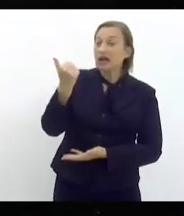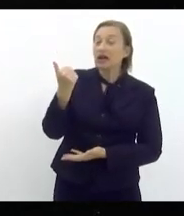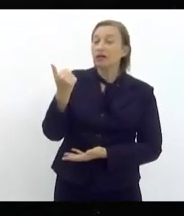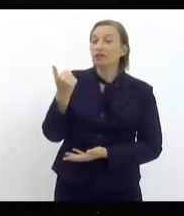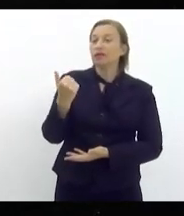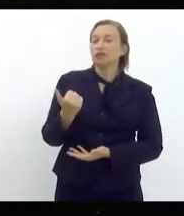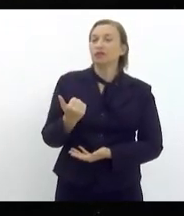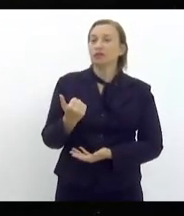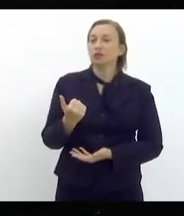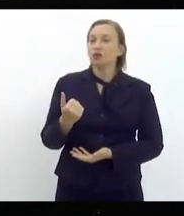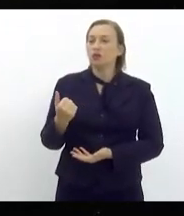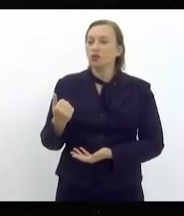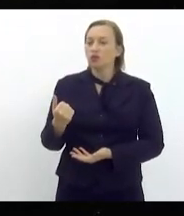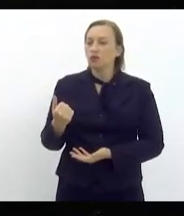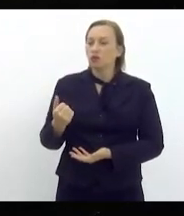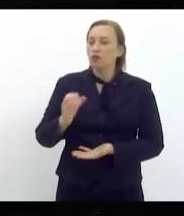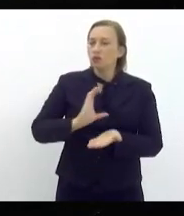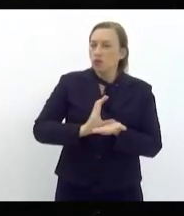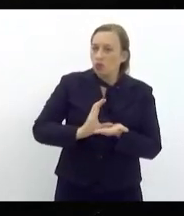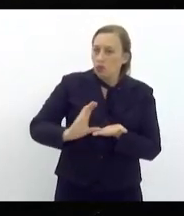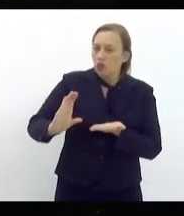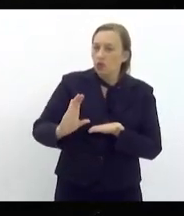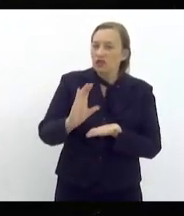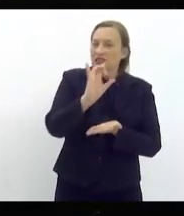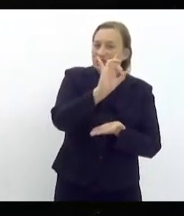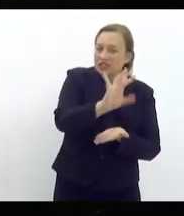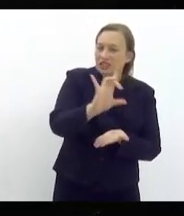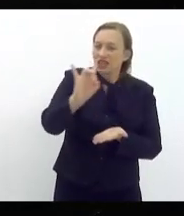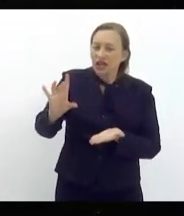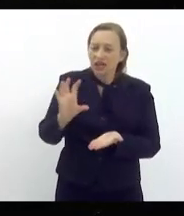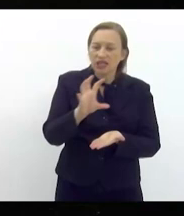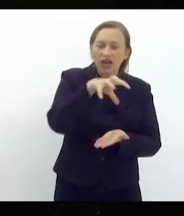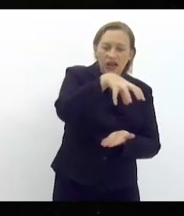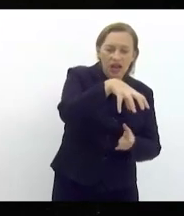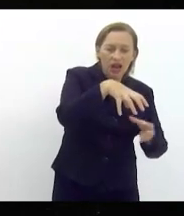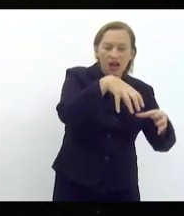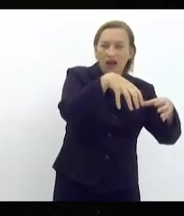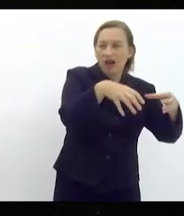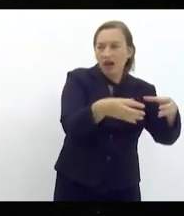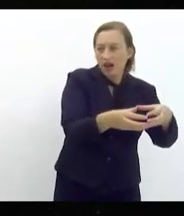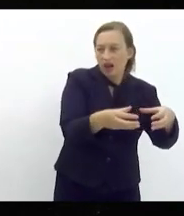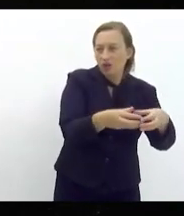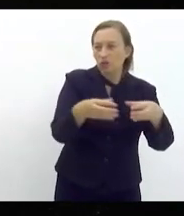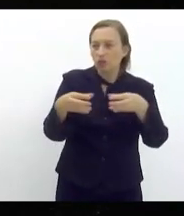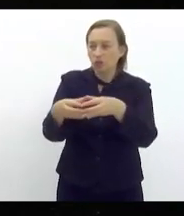custeio individualizado de cada unidade de saúde,